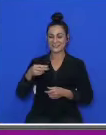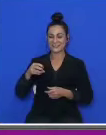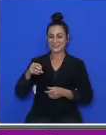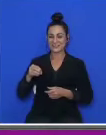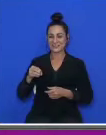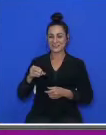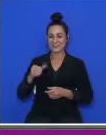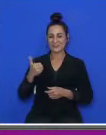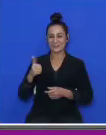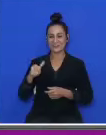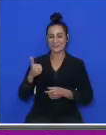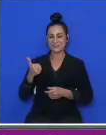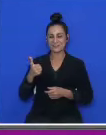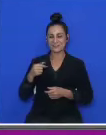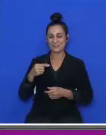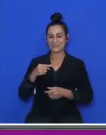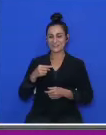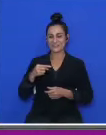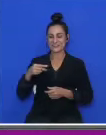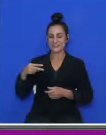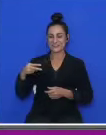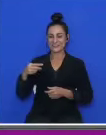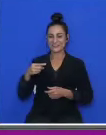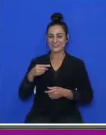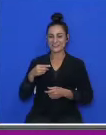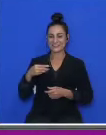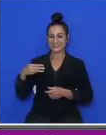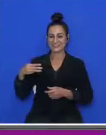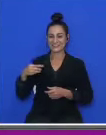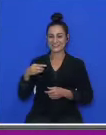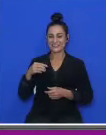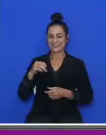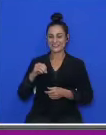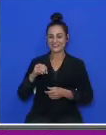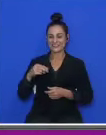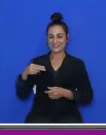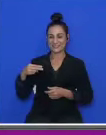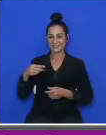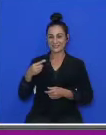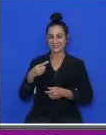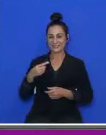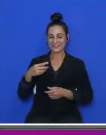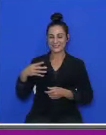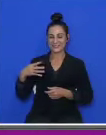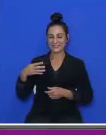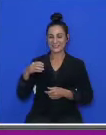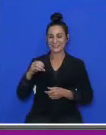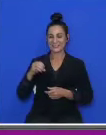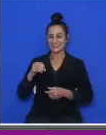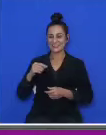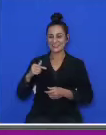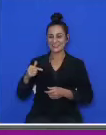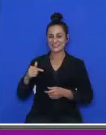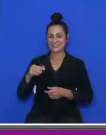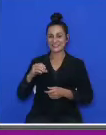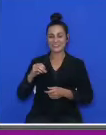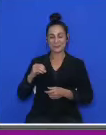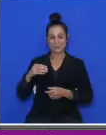20, 11, 12, 13, 02, 14,